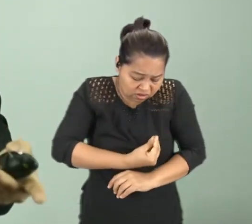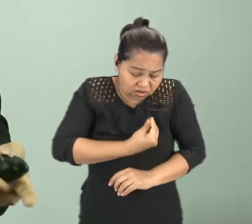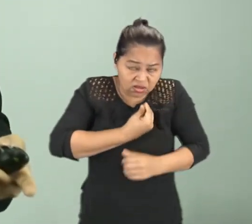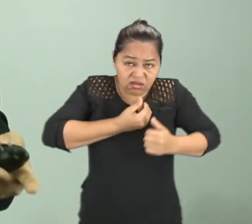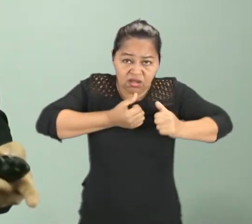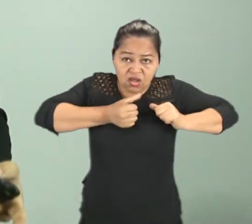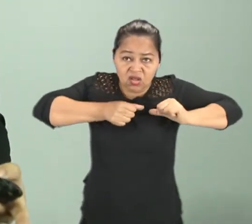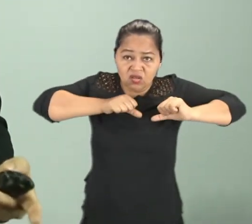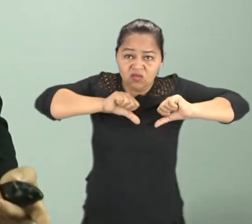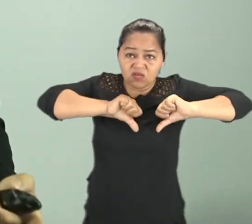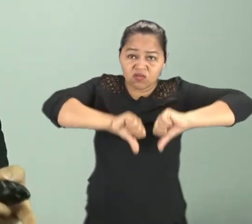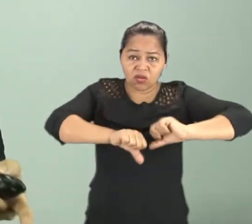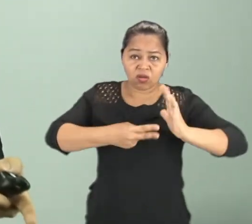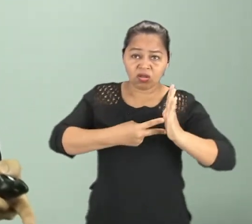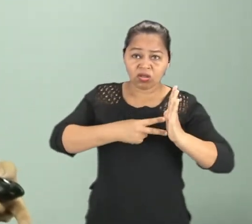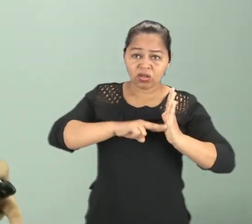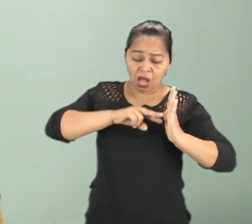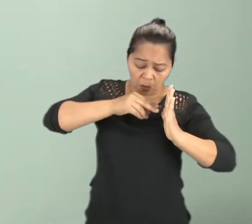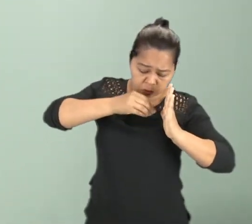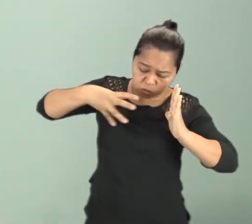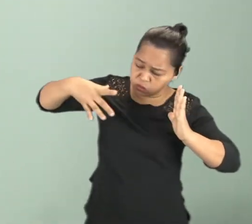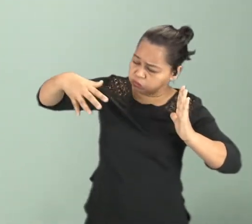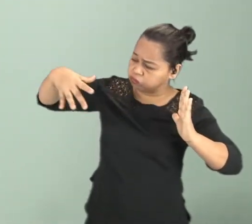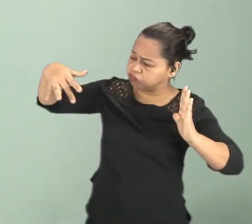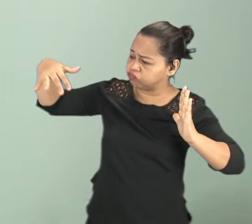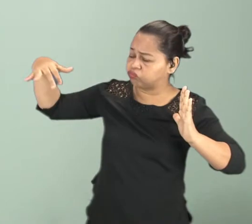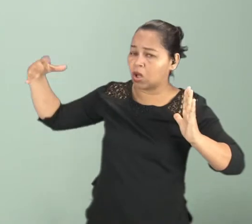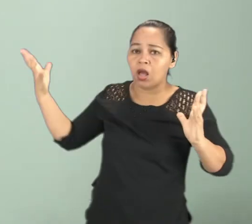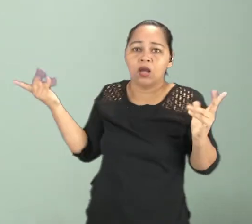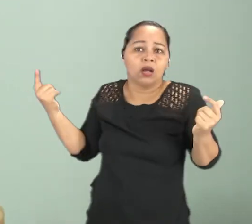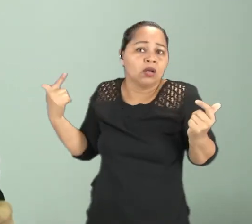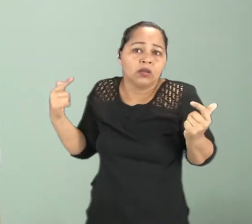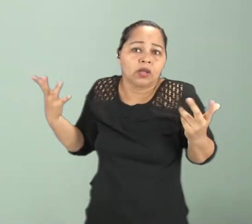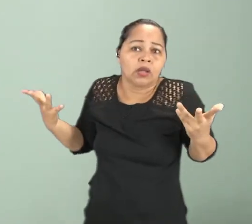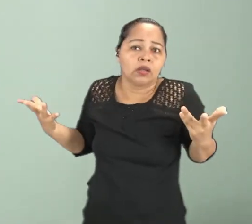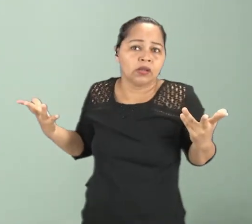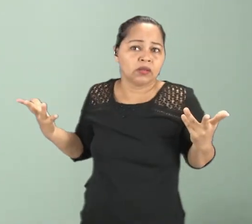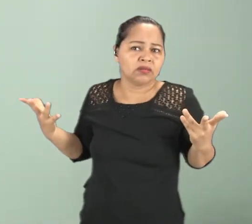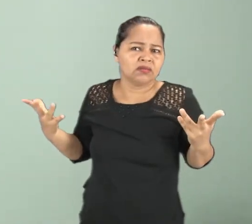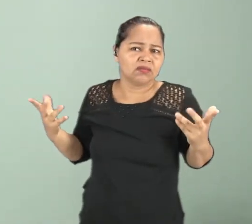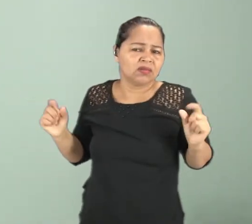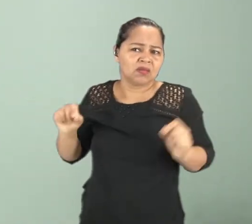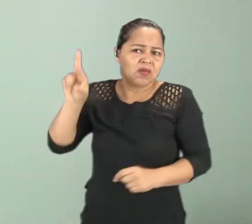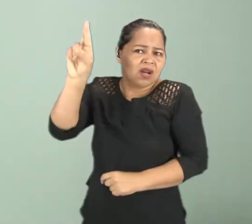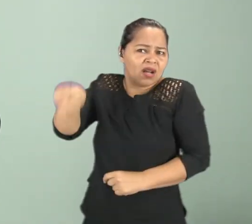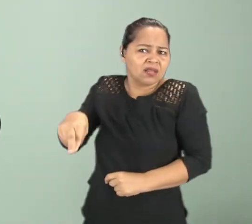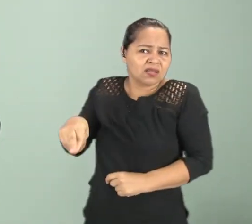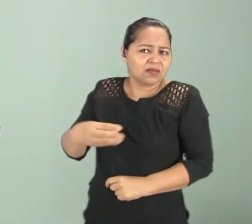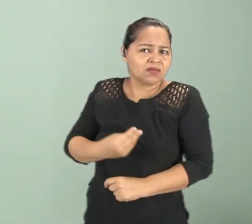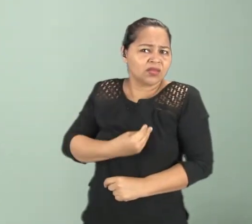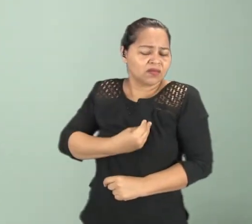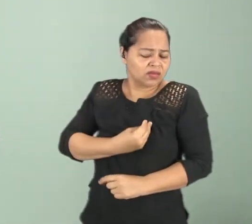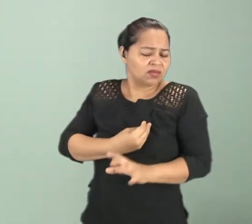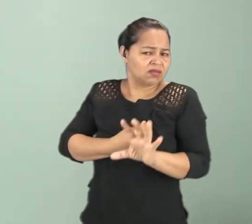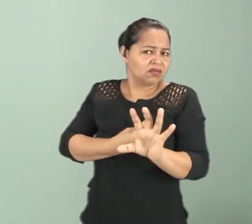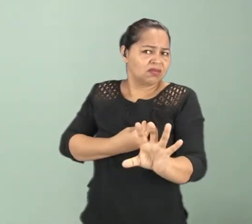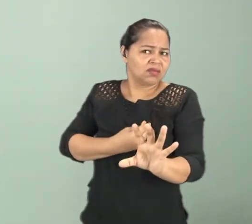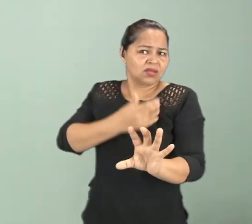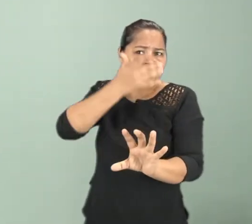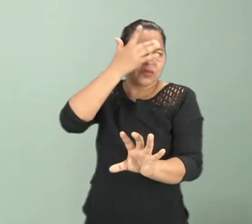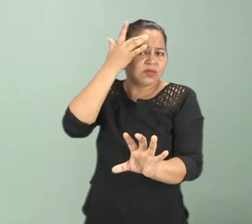sem sentido, se sentindo tristes e deprimidas, né? Por qual é a razão disso? A gente vai tentar já